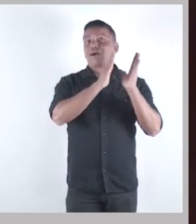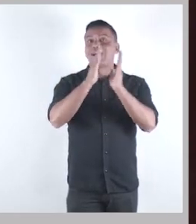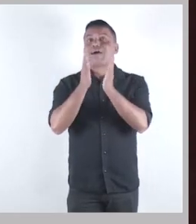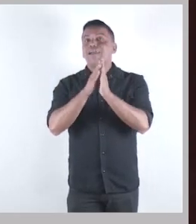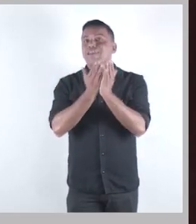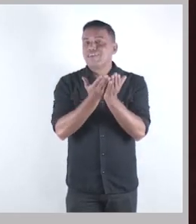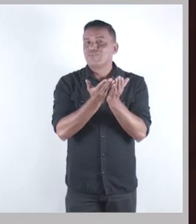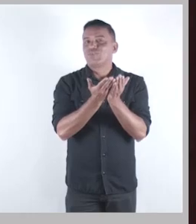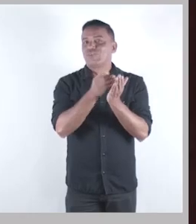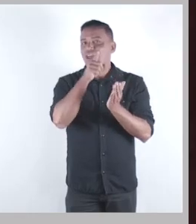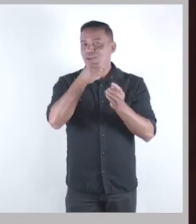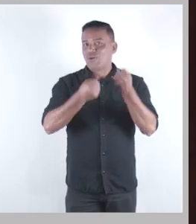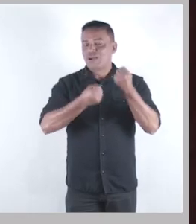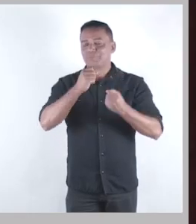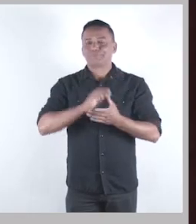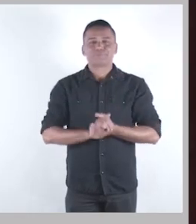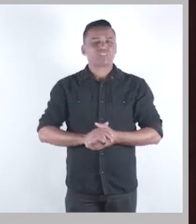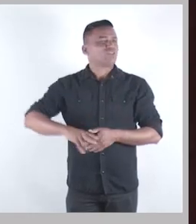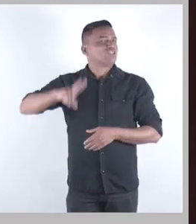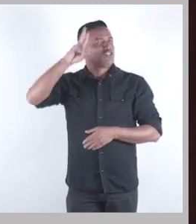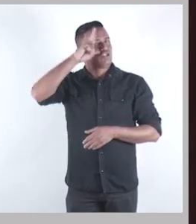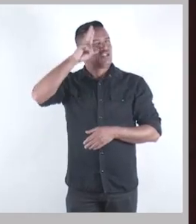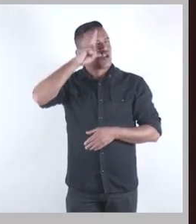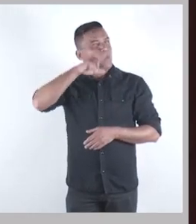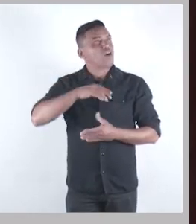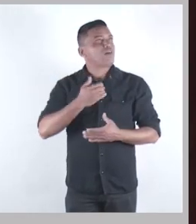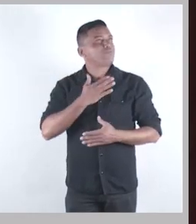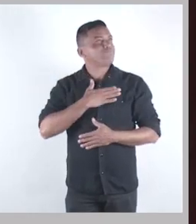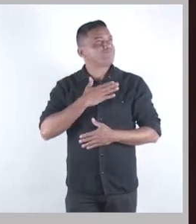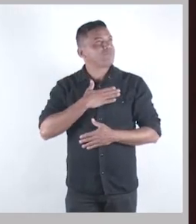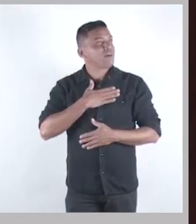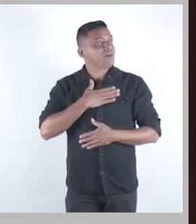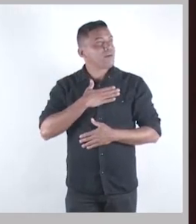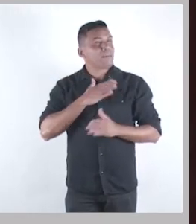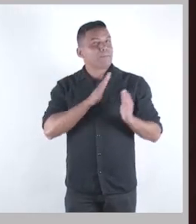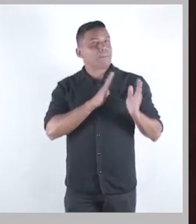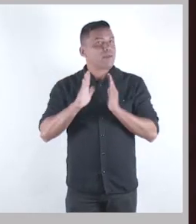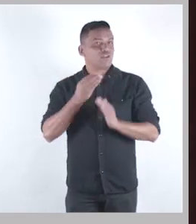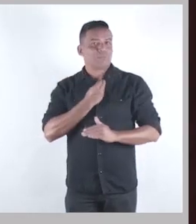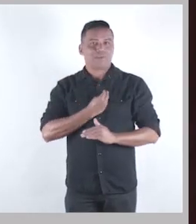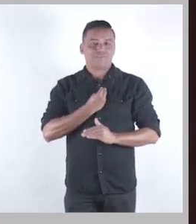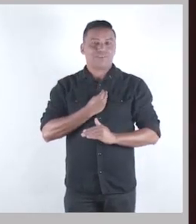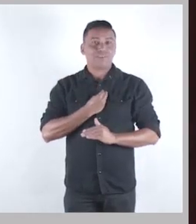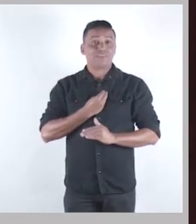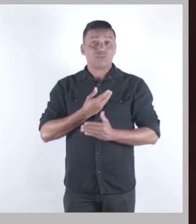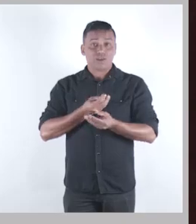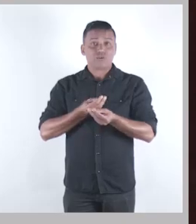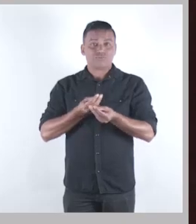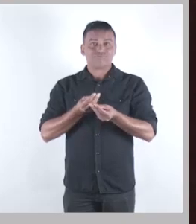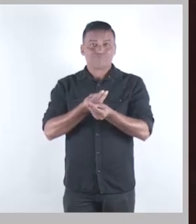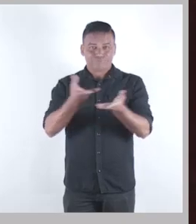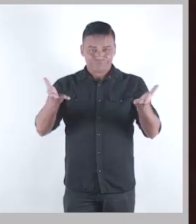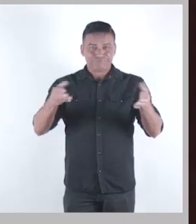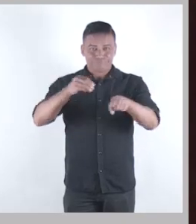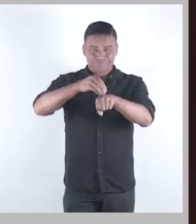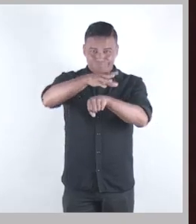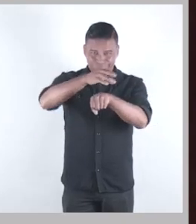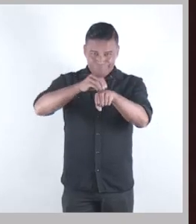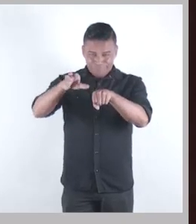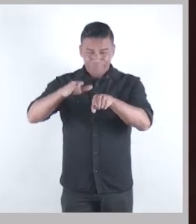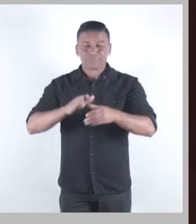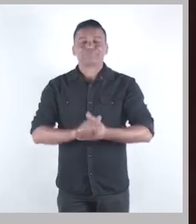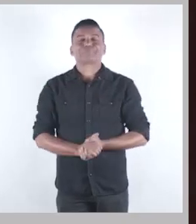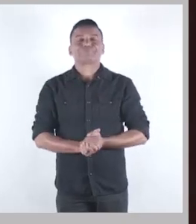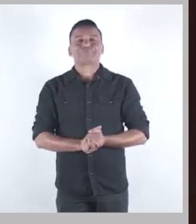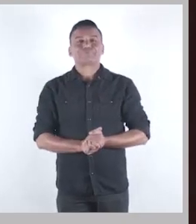aí, essa história me remeteu também a um momento da minha história que eu gostaria de compartilhar com o senhor,